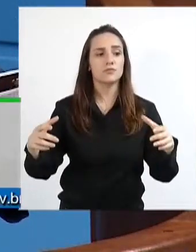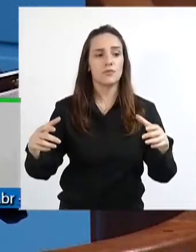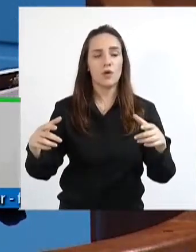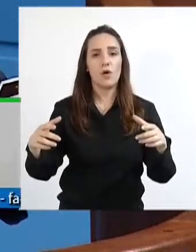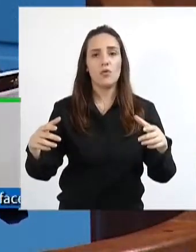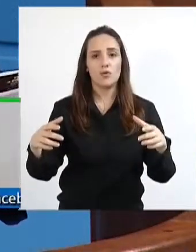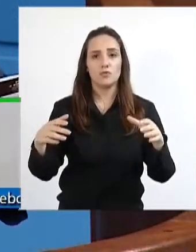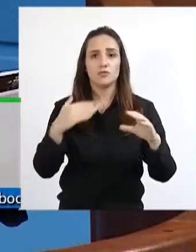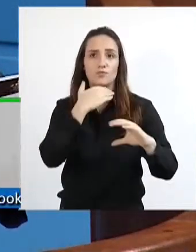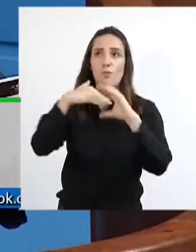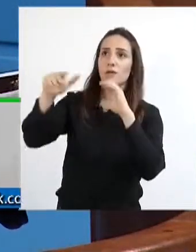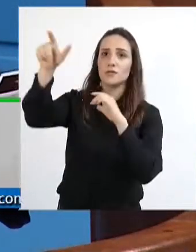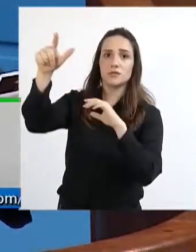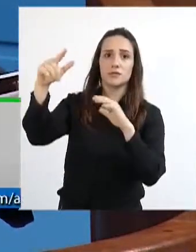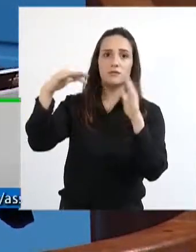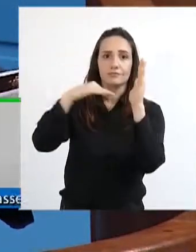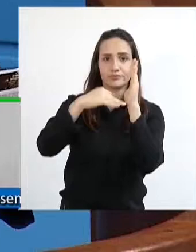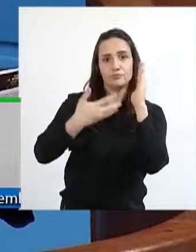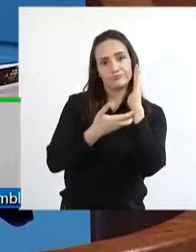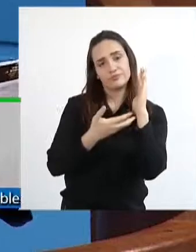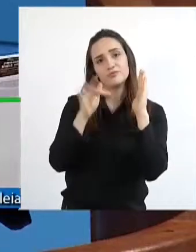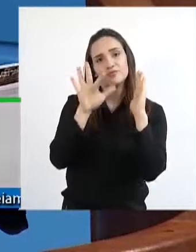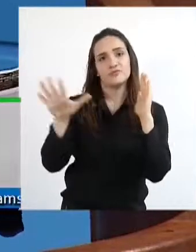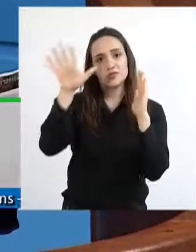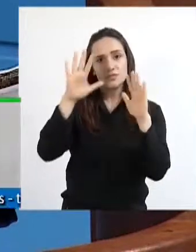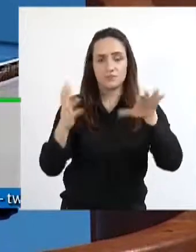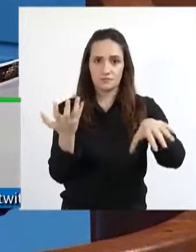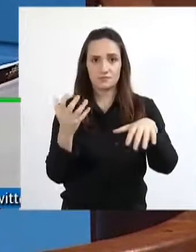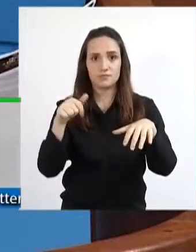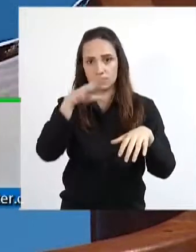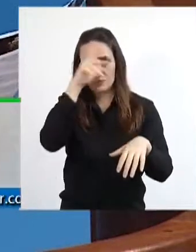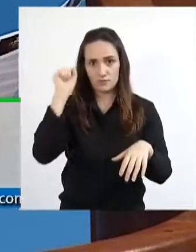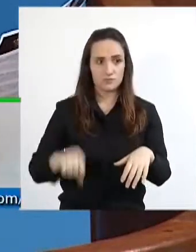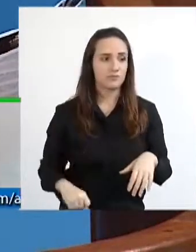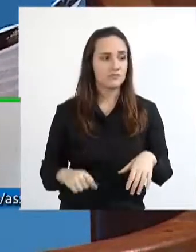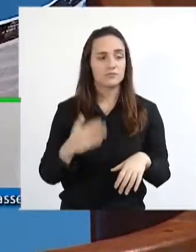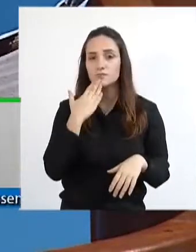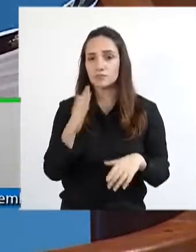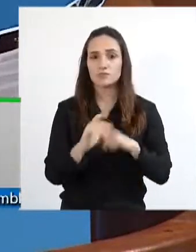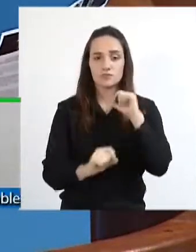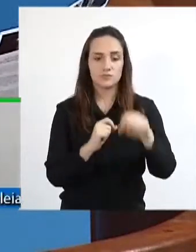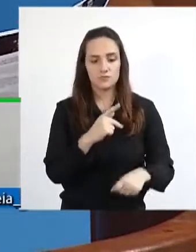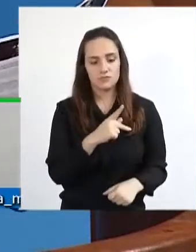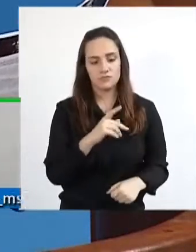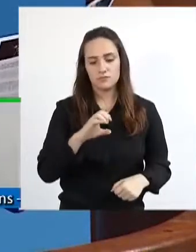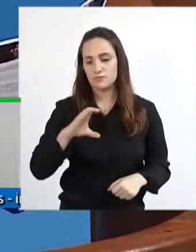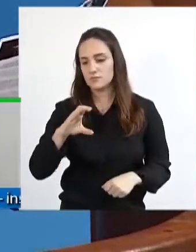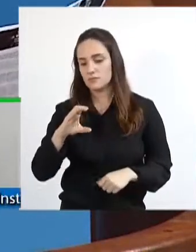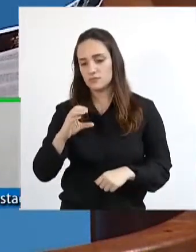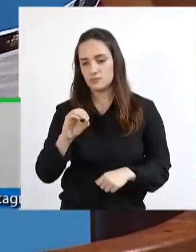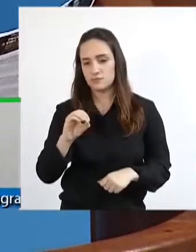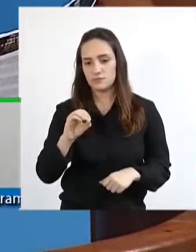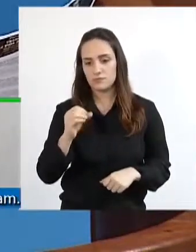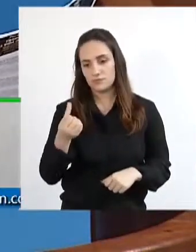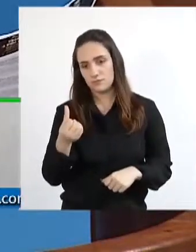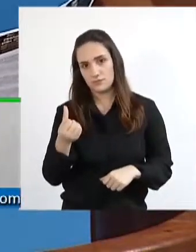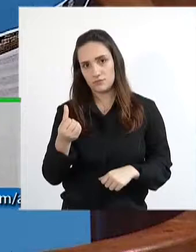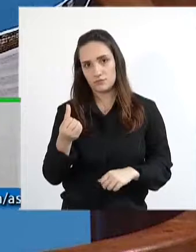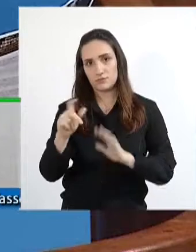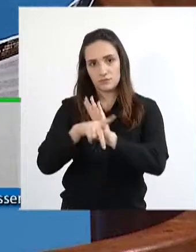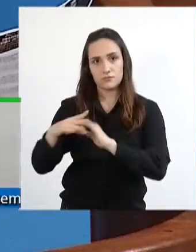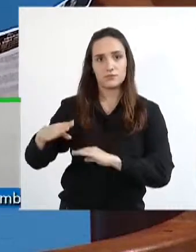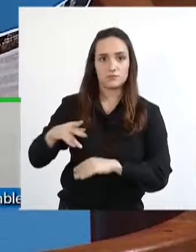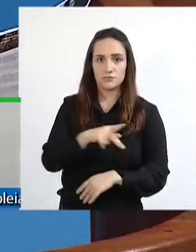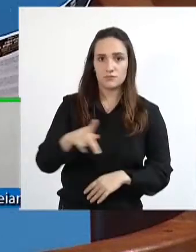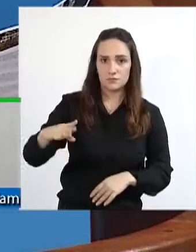Sul o seguinte: primeiro, a PEC 06, apresentada pelo governo Bolsonaro ao Congresso Nacional,